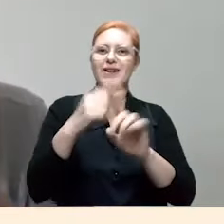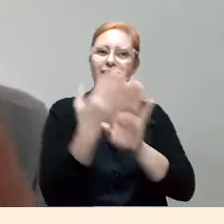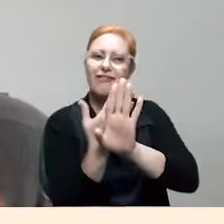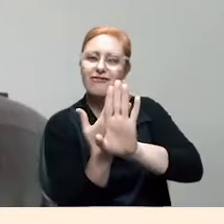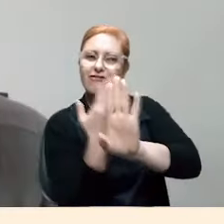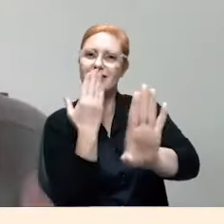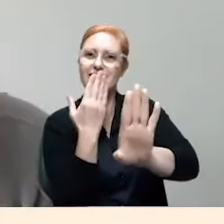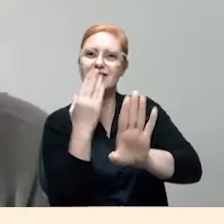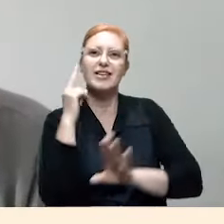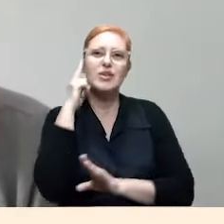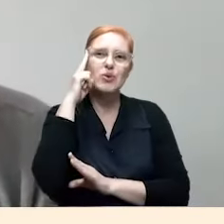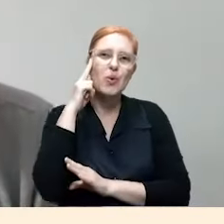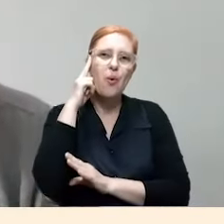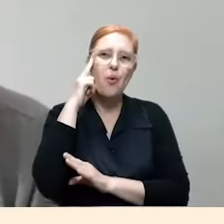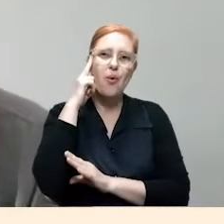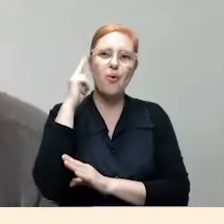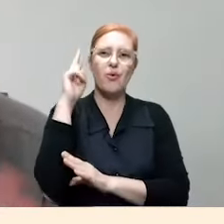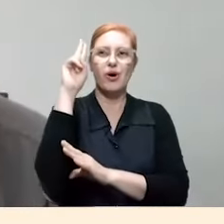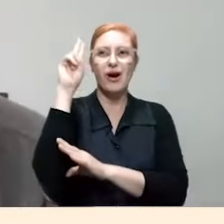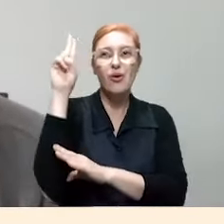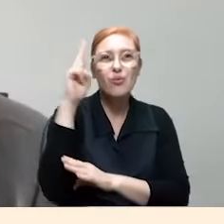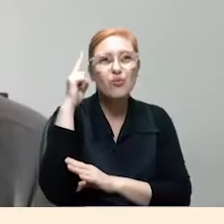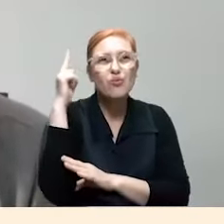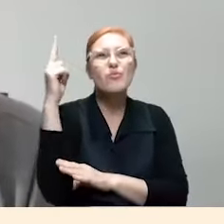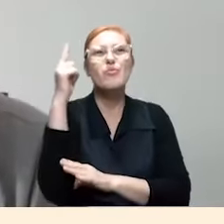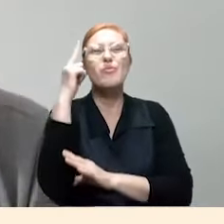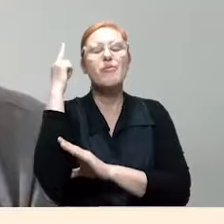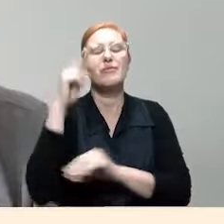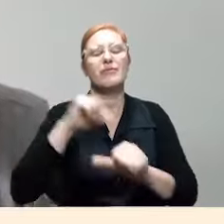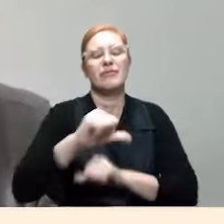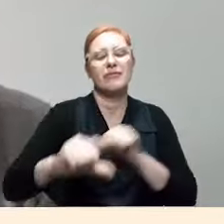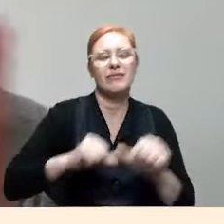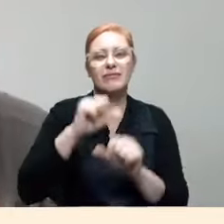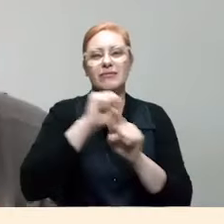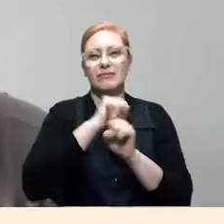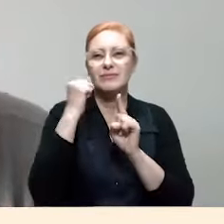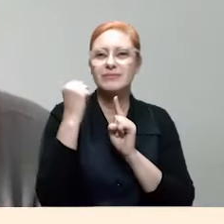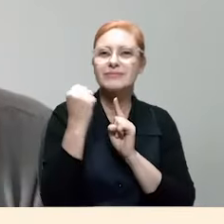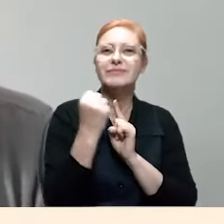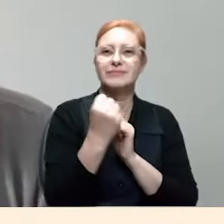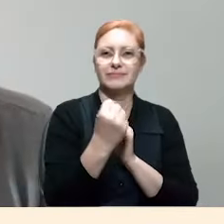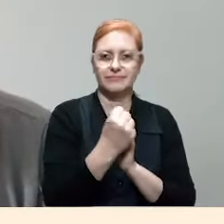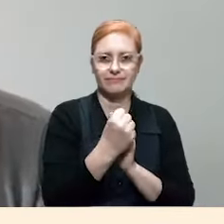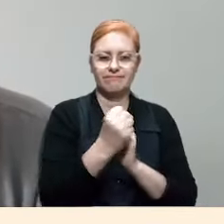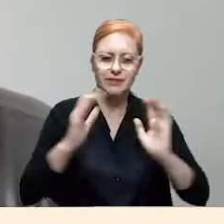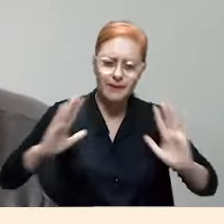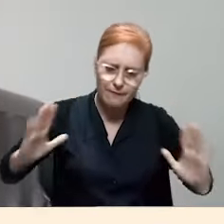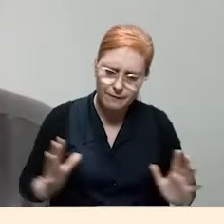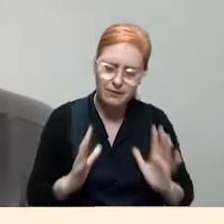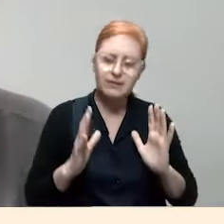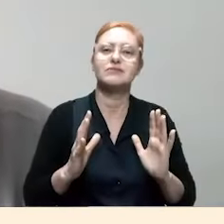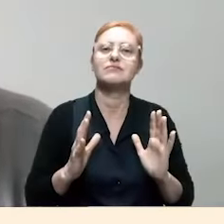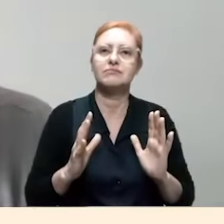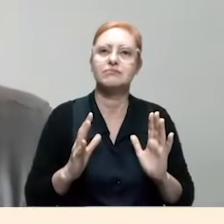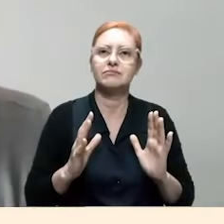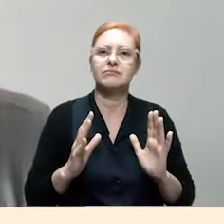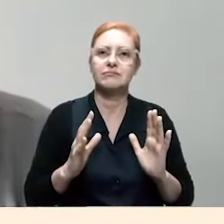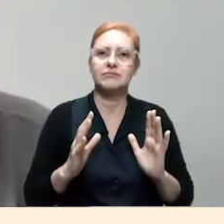dessa utopia de transformar a sociedade, de enfrentar esse